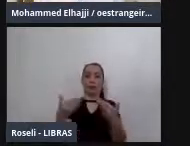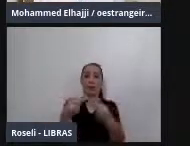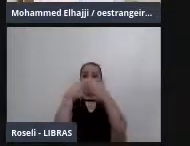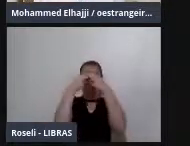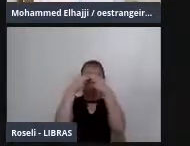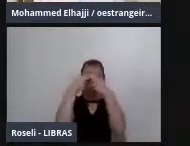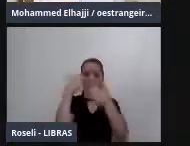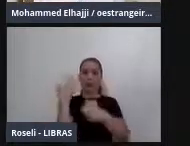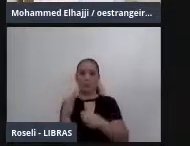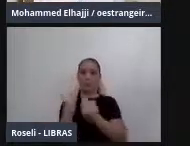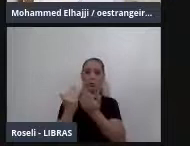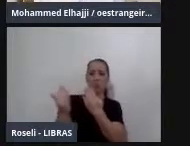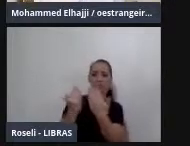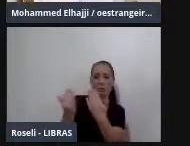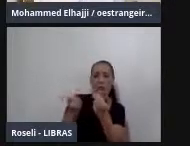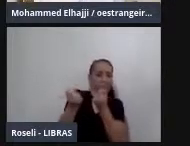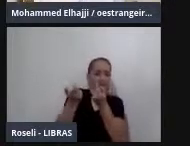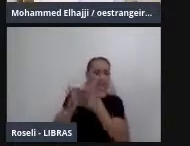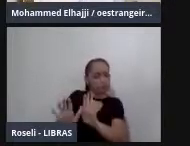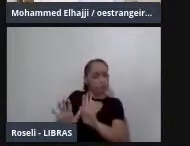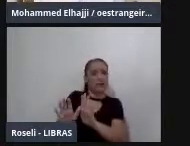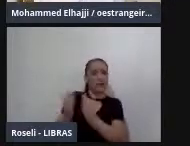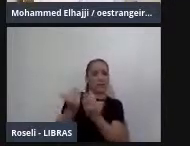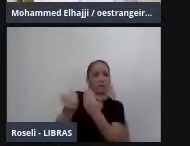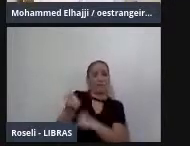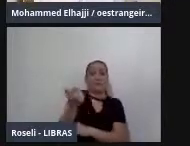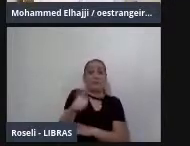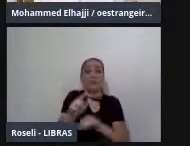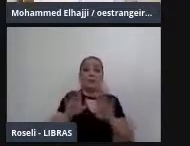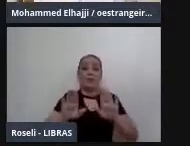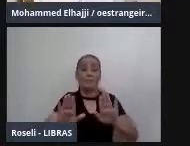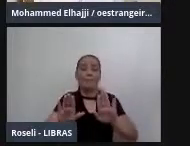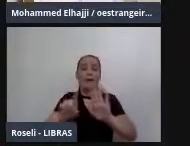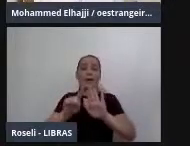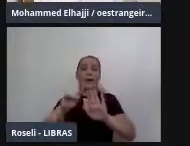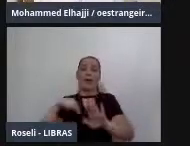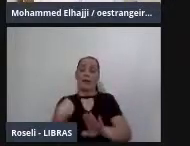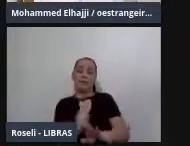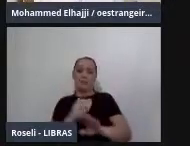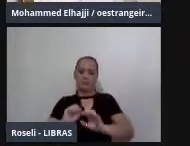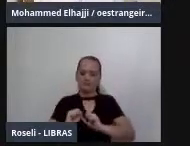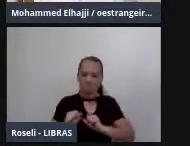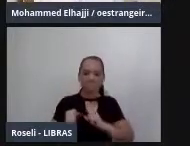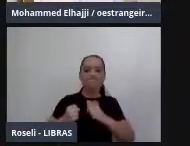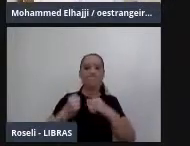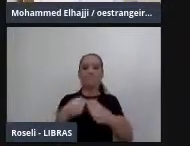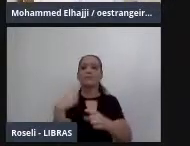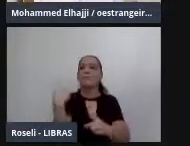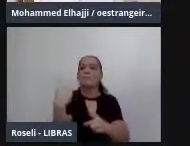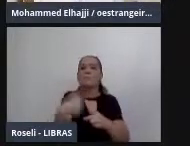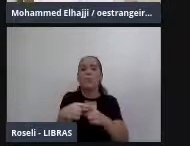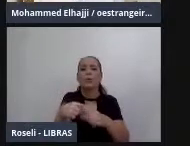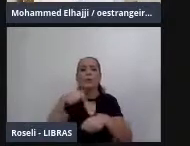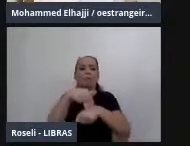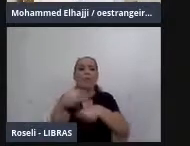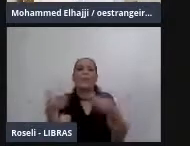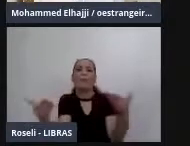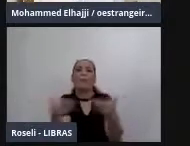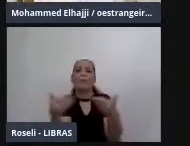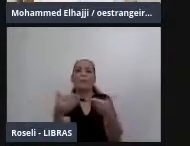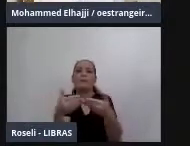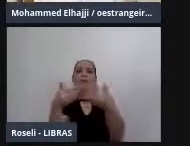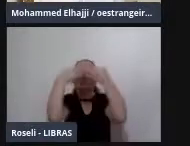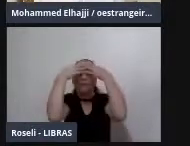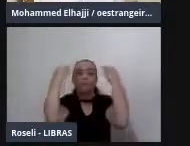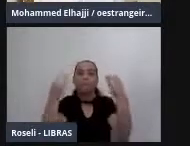é incomparável. Mas nós temos sim que fazer um exercício. Por que que nós temos uma amnésia do tempo presente? E foi a